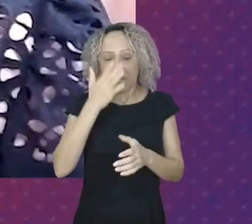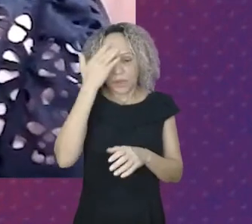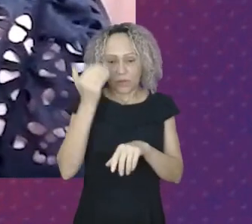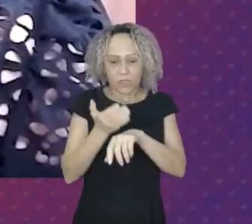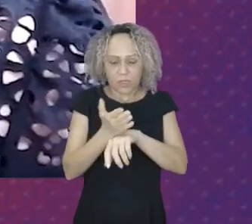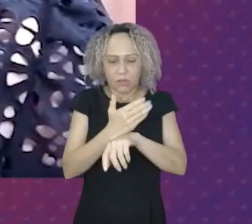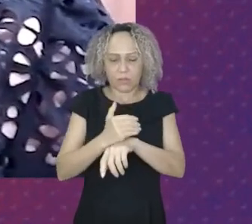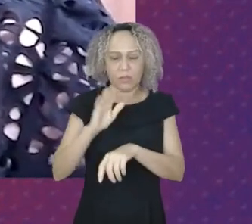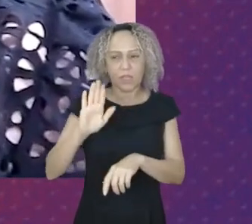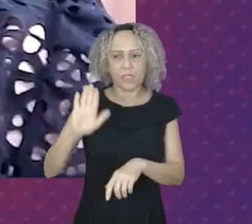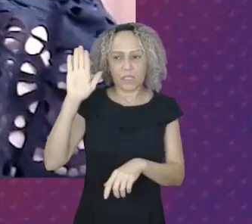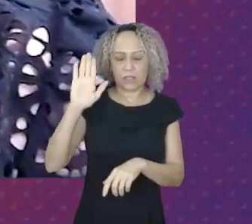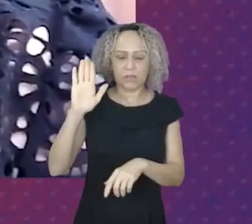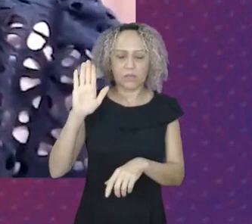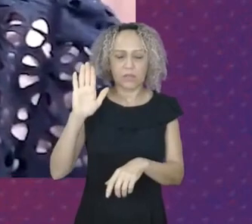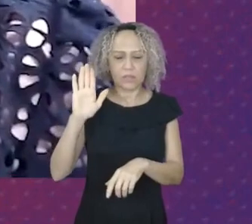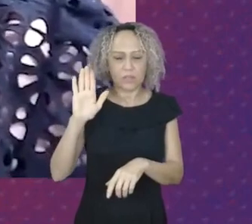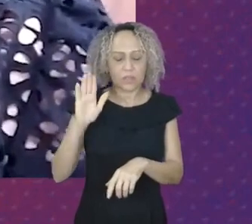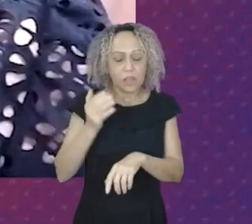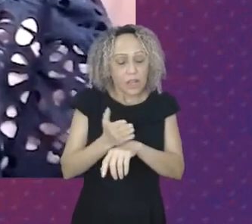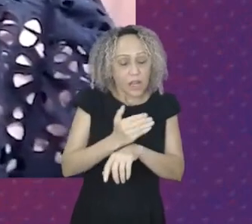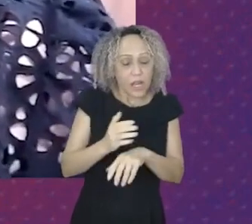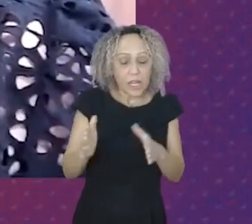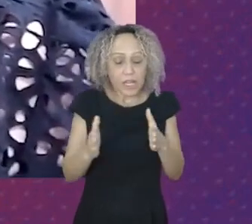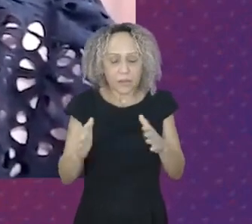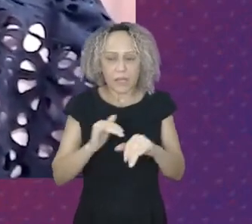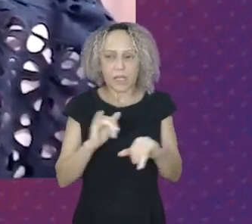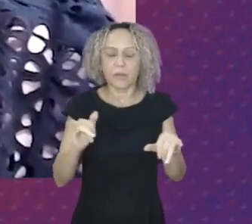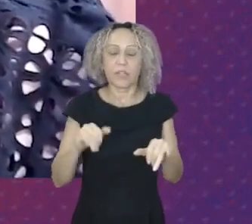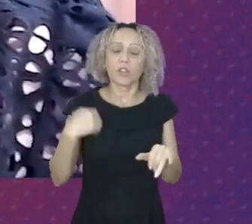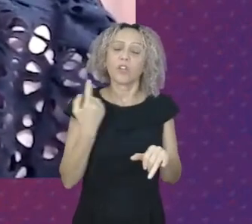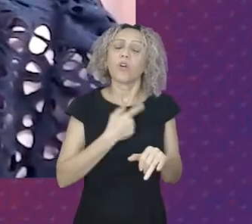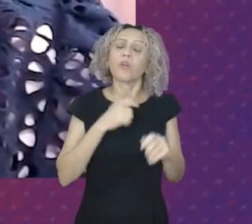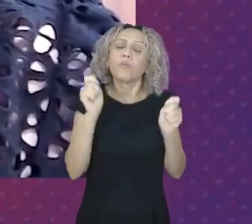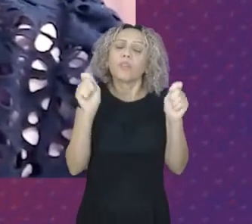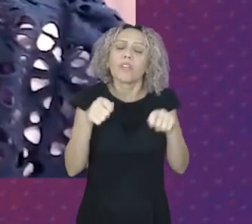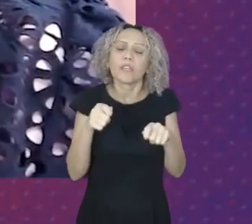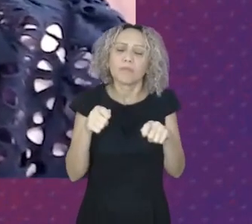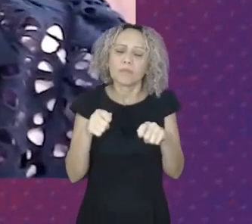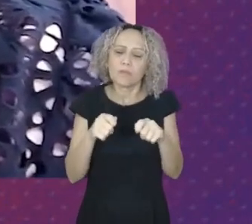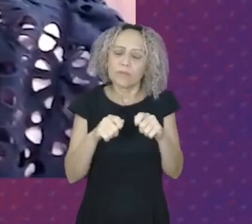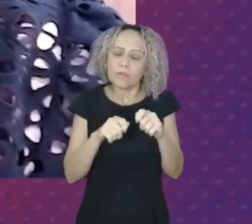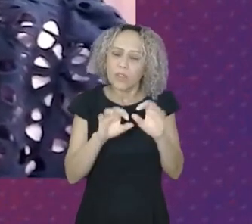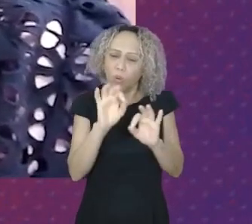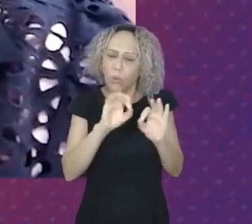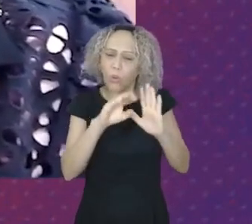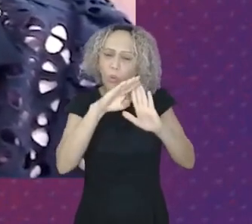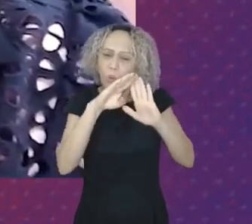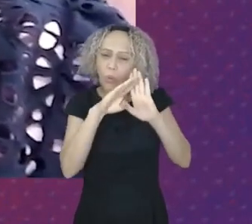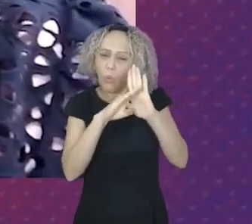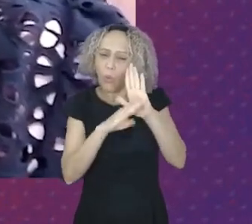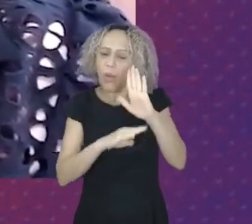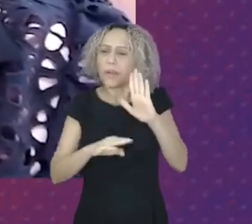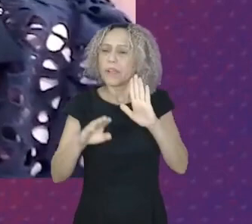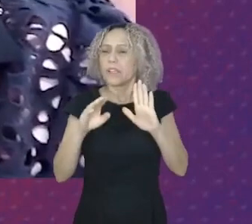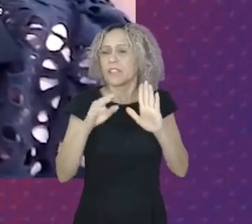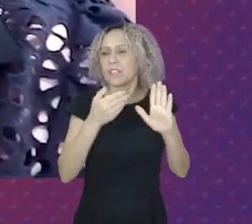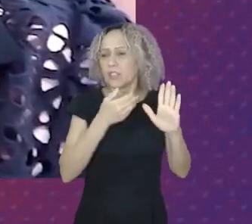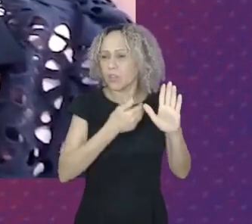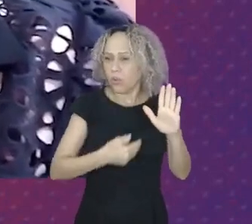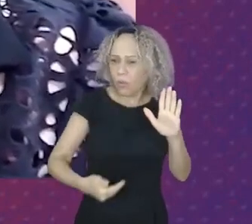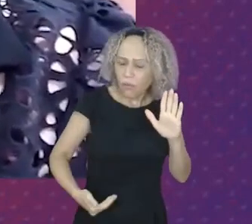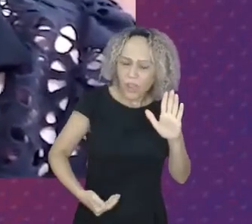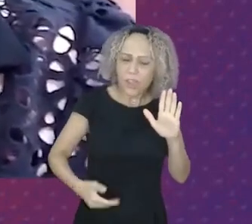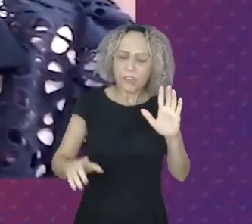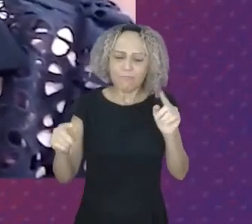pré-candidaturas, né, no momento da pré-campanha, a gente ser capaz de constituir programa de governo que tenha em sintonia, programa